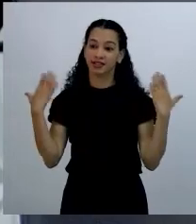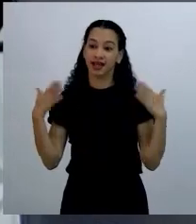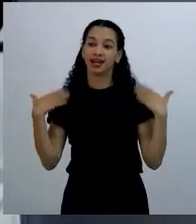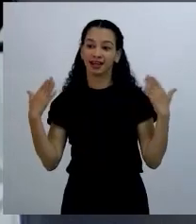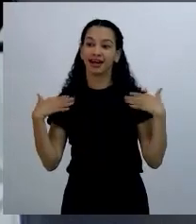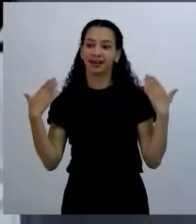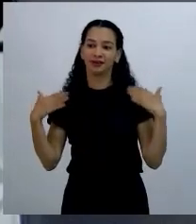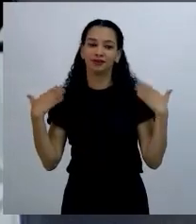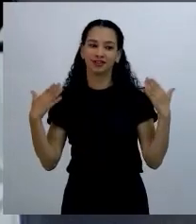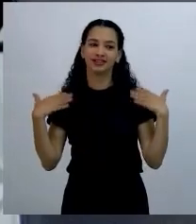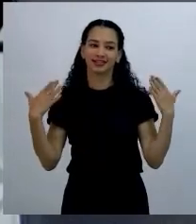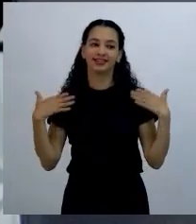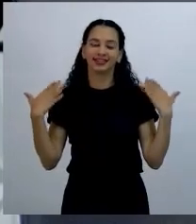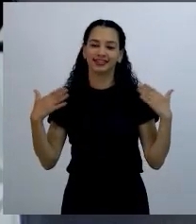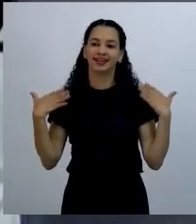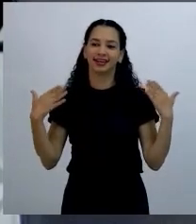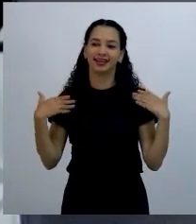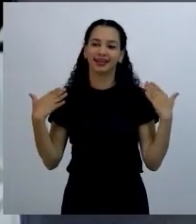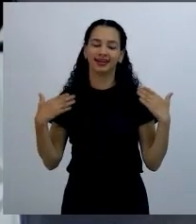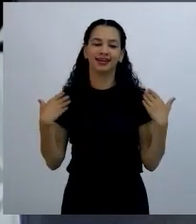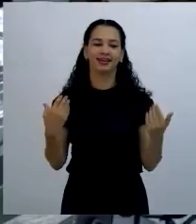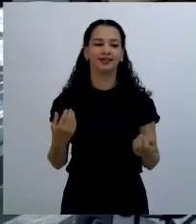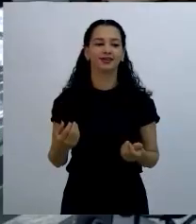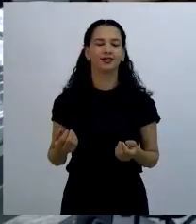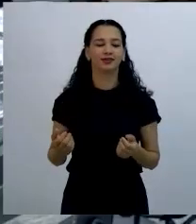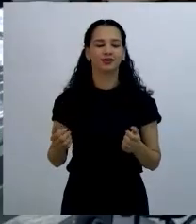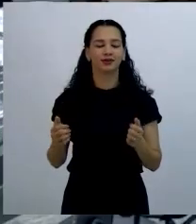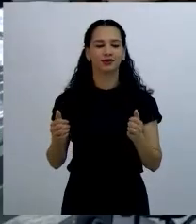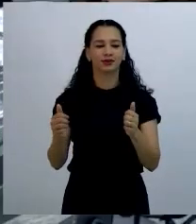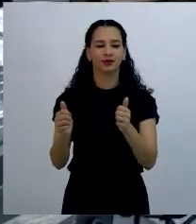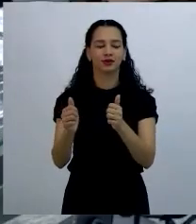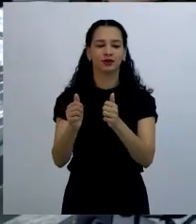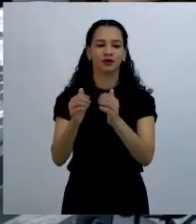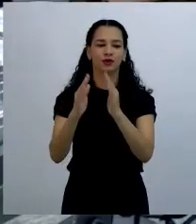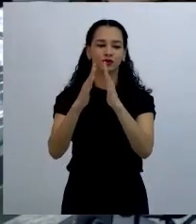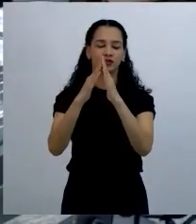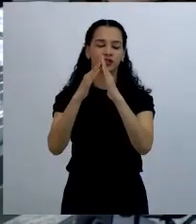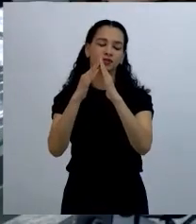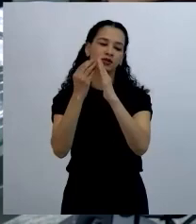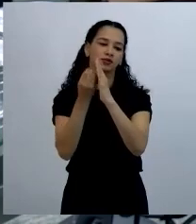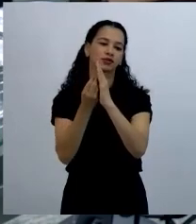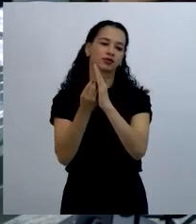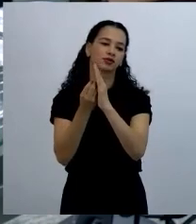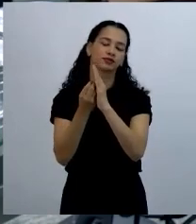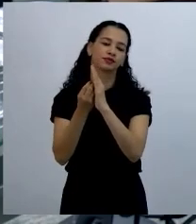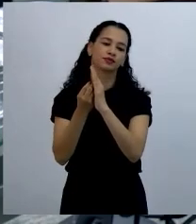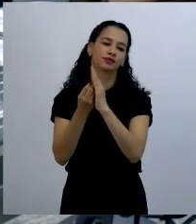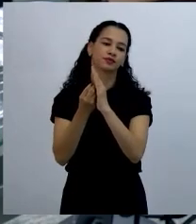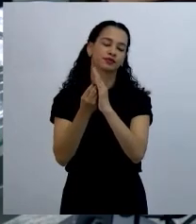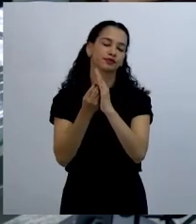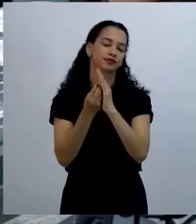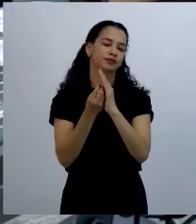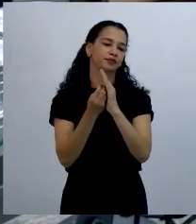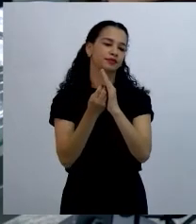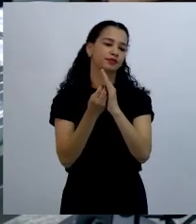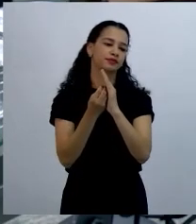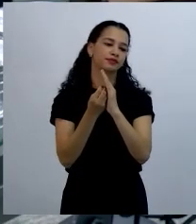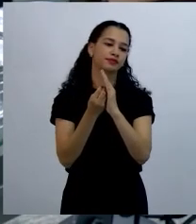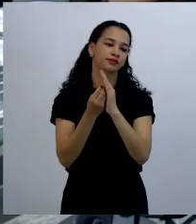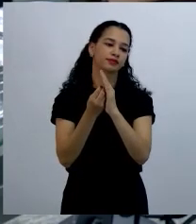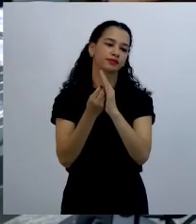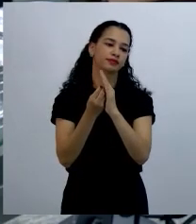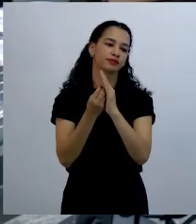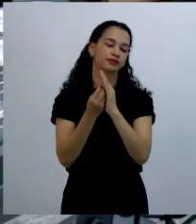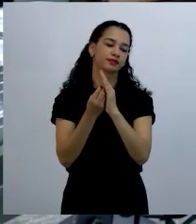sensibilidade muita sensibilidade mas eu quero lhe dizer que a sua perseverança ainda será